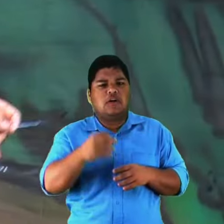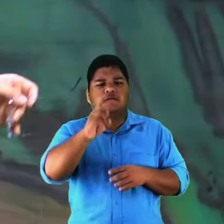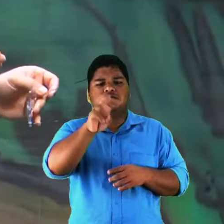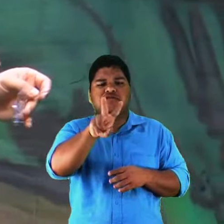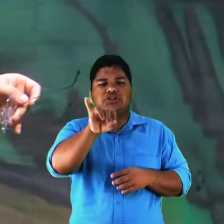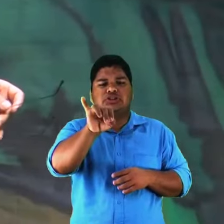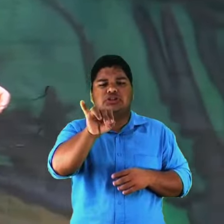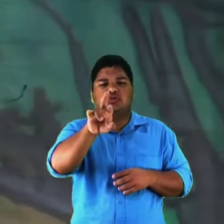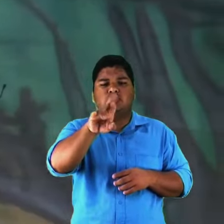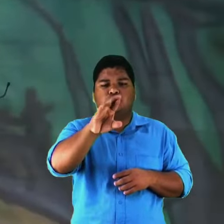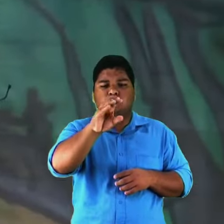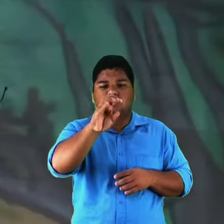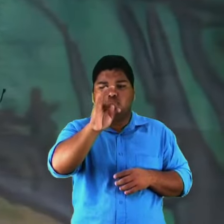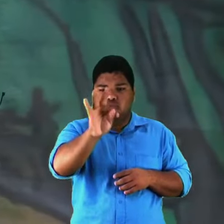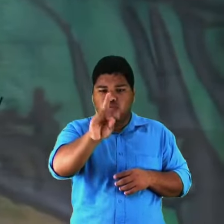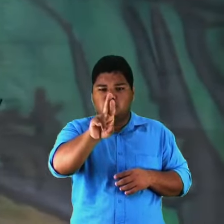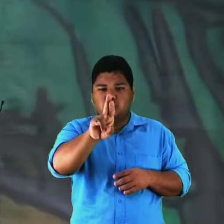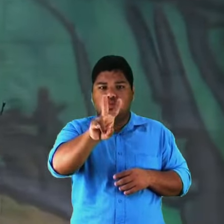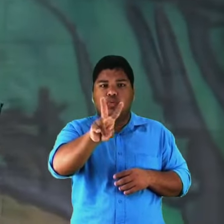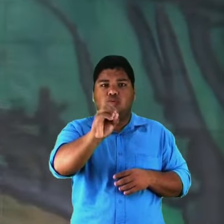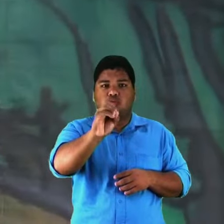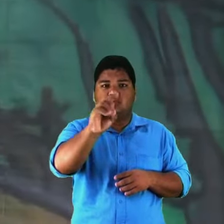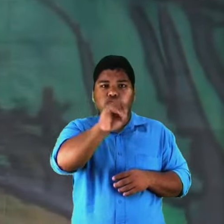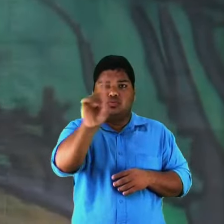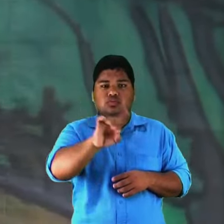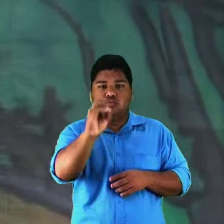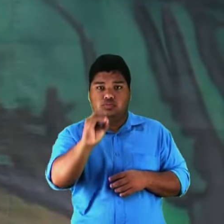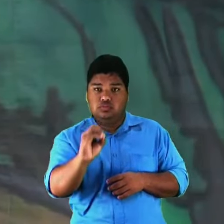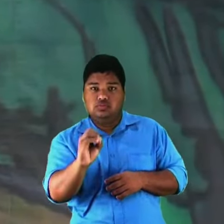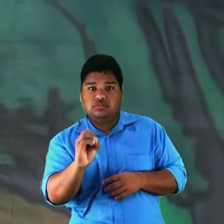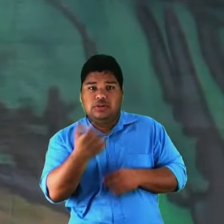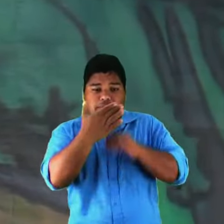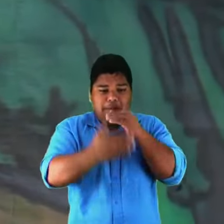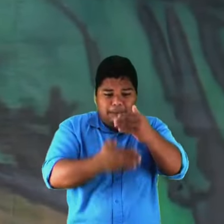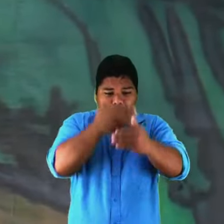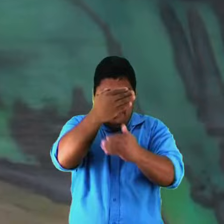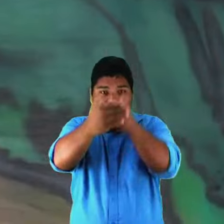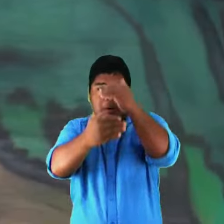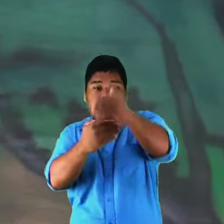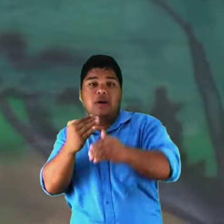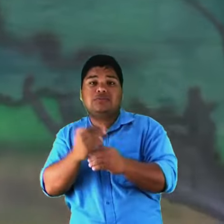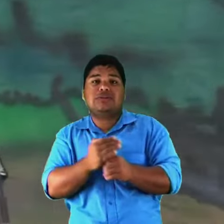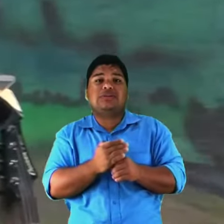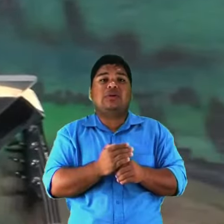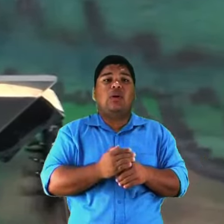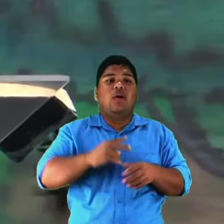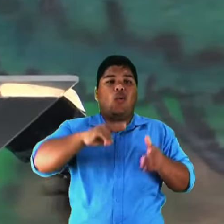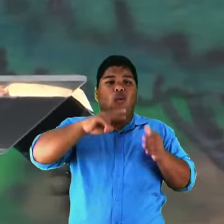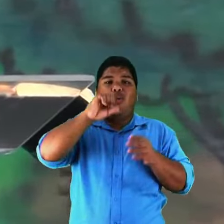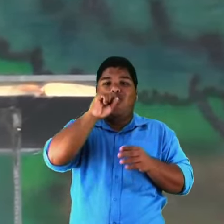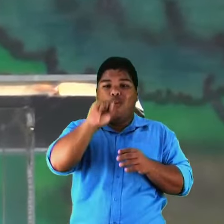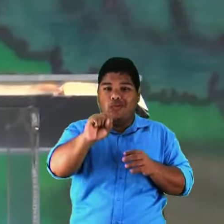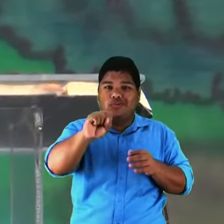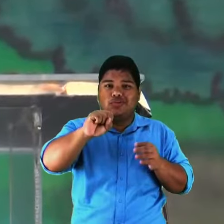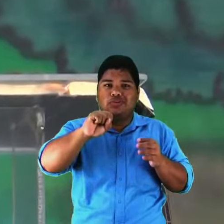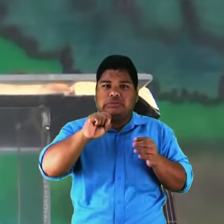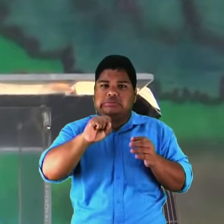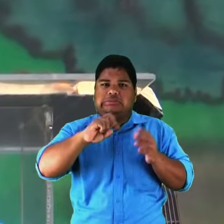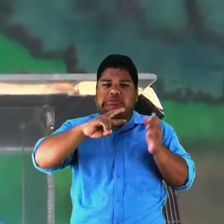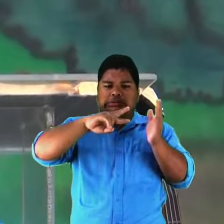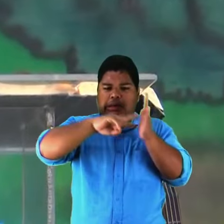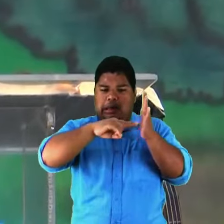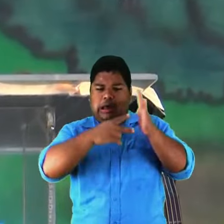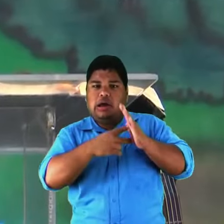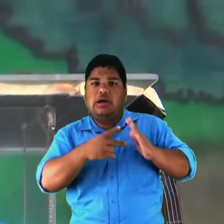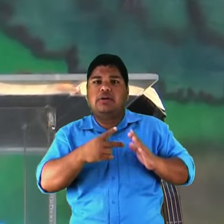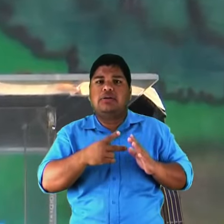Virtuoso aqueles, e aí começa cada uma daquelas 8 características que nós aprendemos